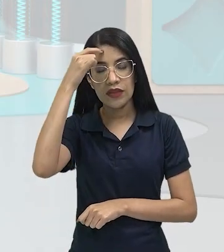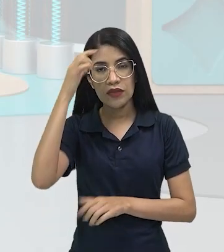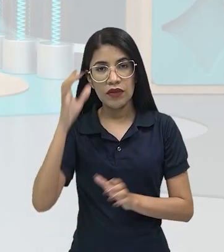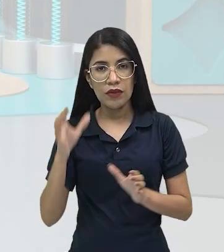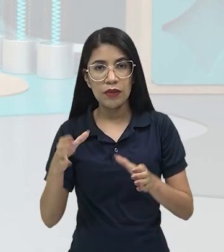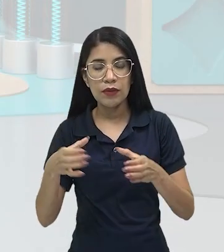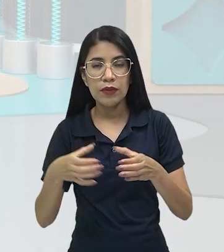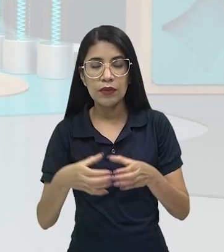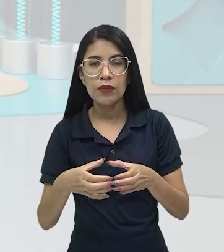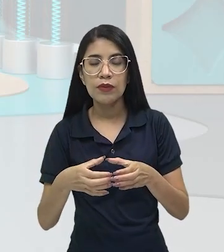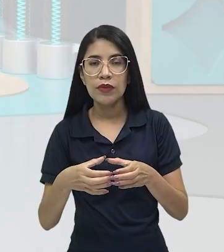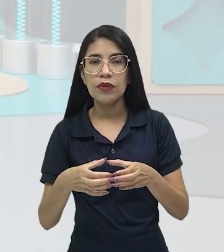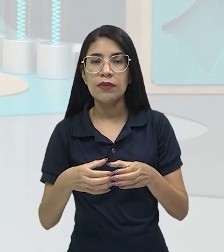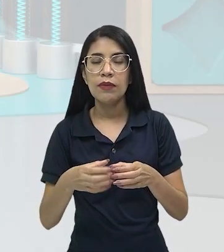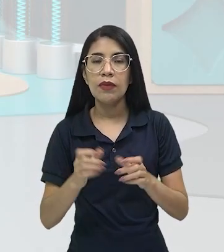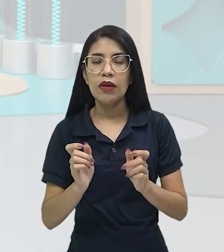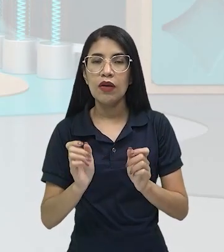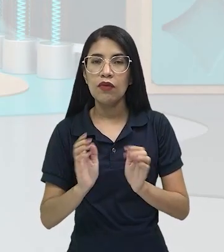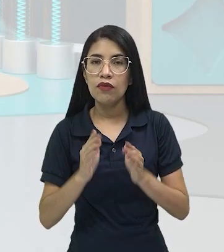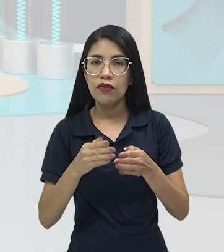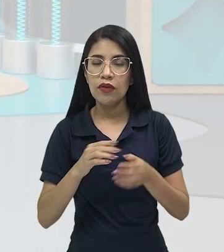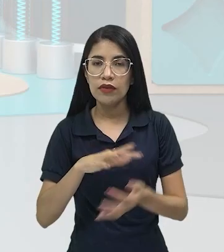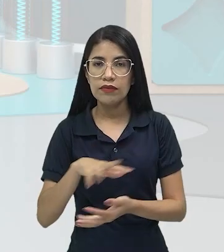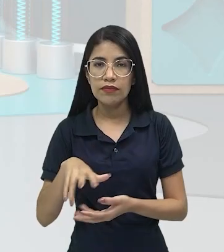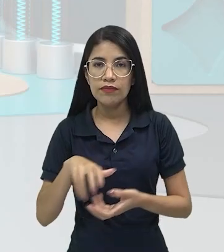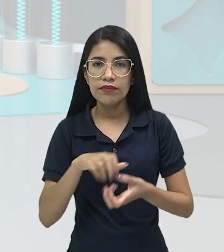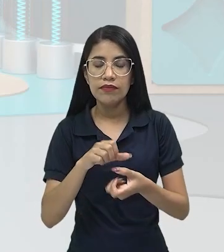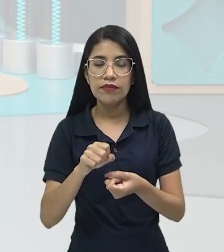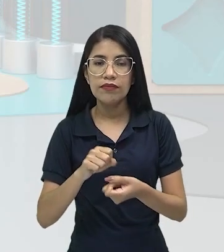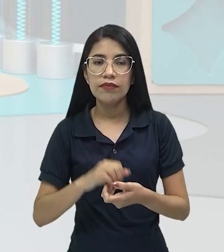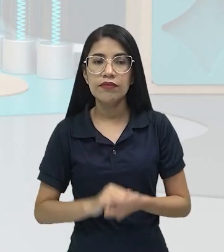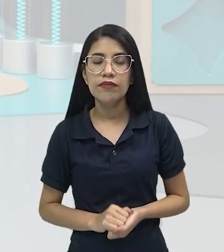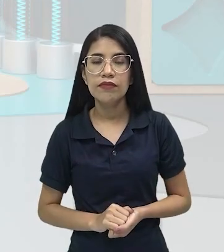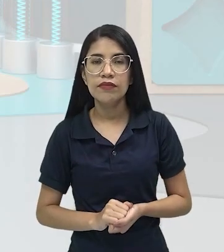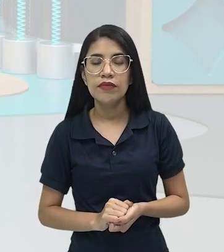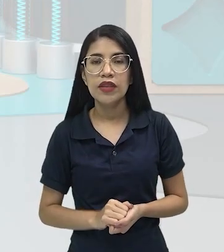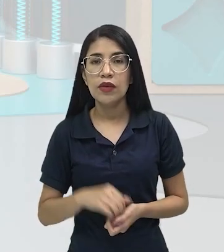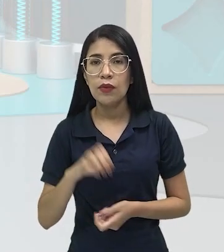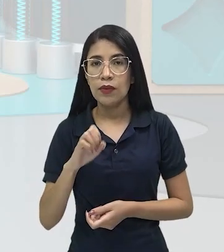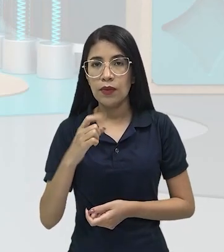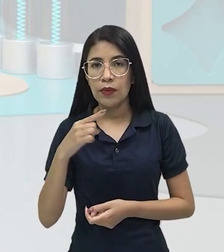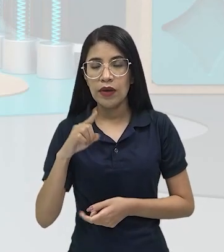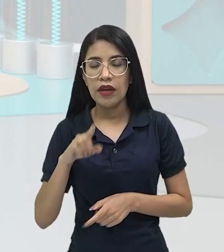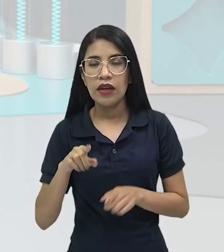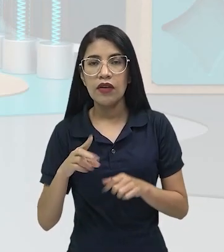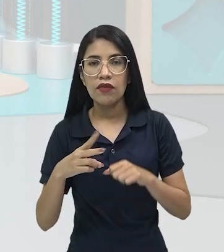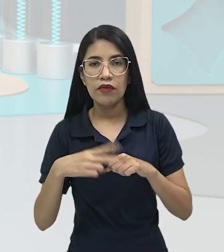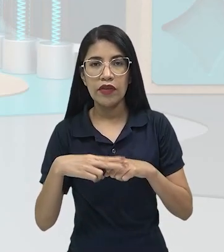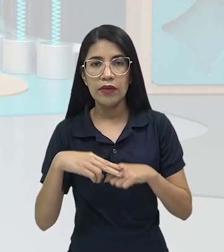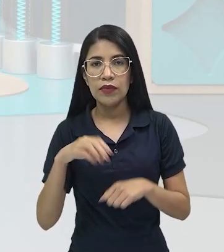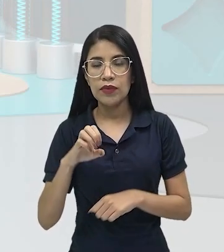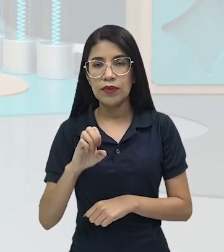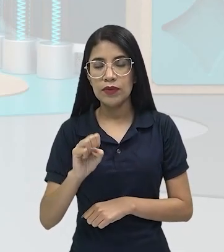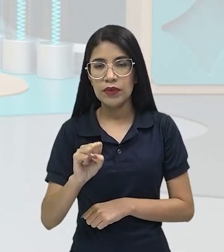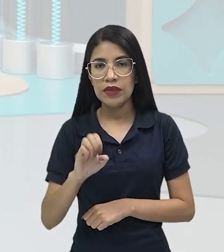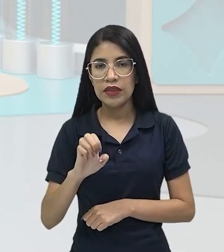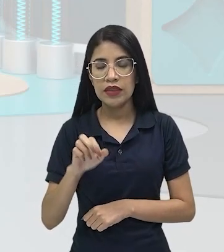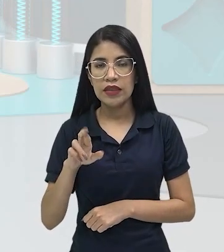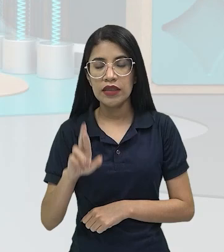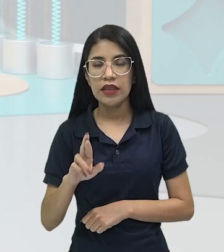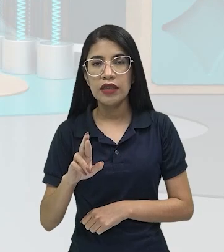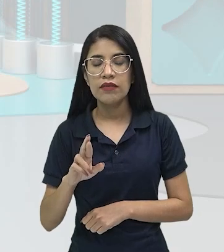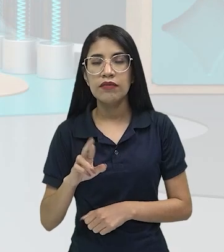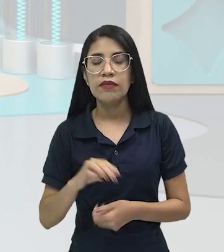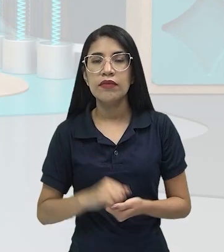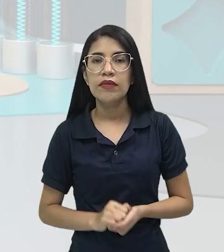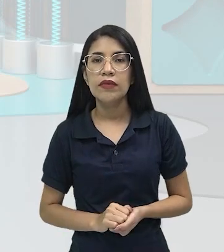coletiva sobre a importância da sustentabilidade. Novamente o verbo ser. Ele vai aparecer bastante em contextos diversos. E é importante a gente entender